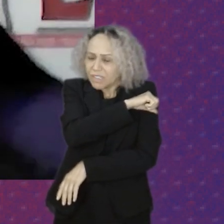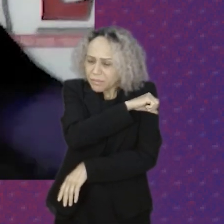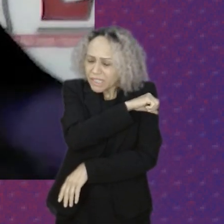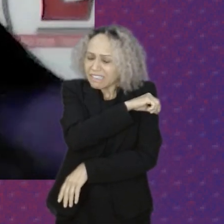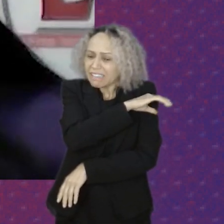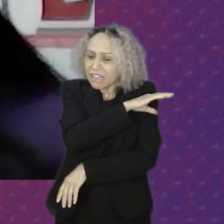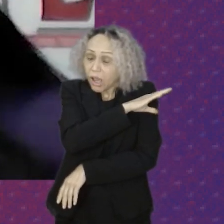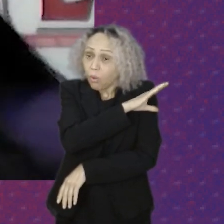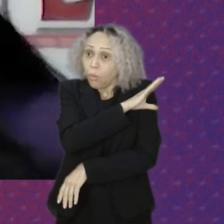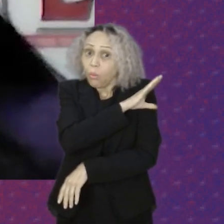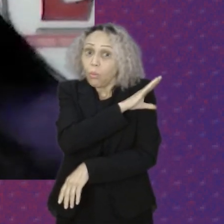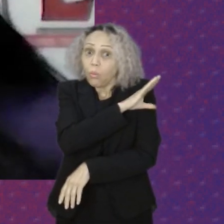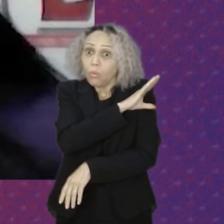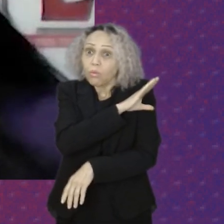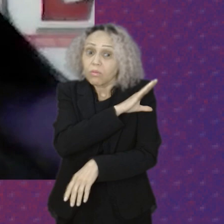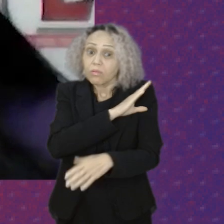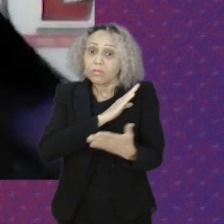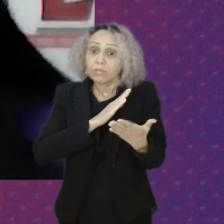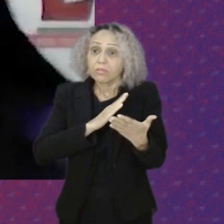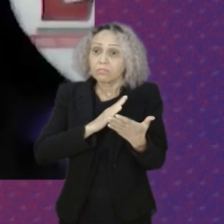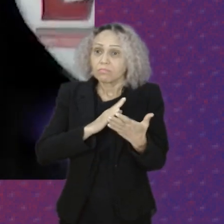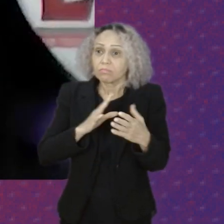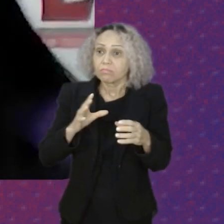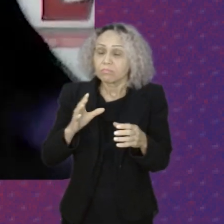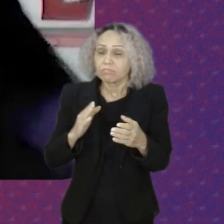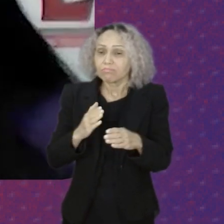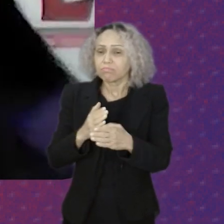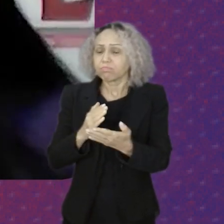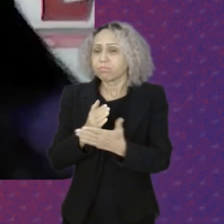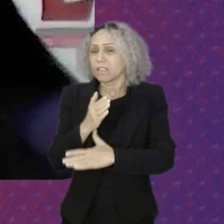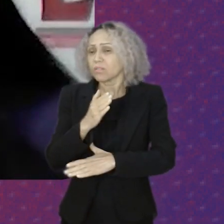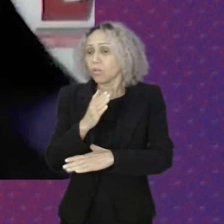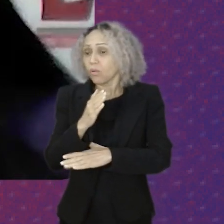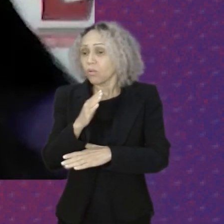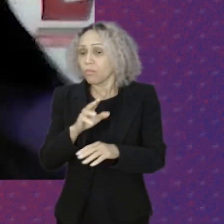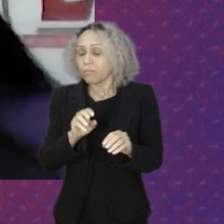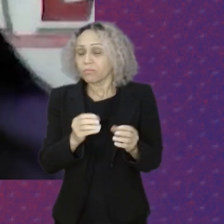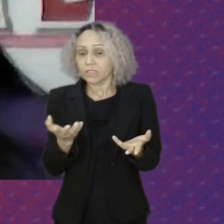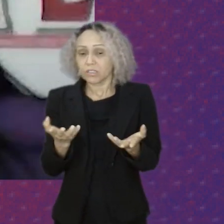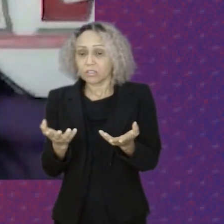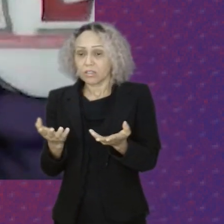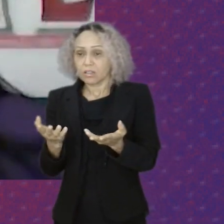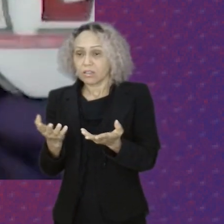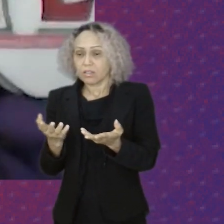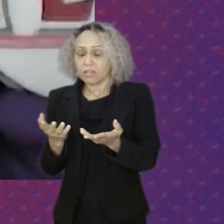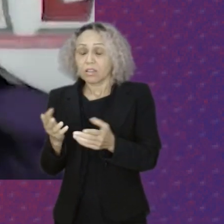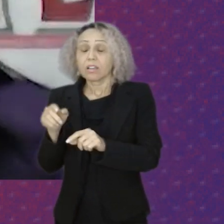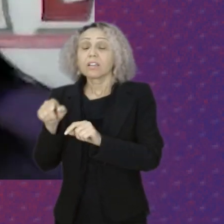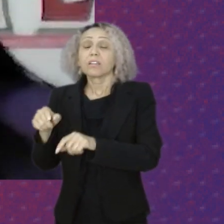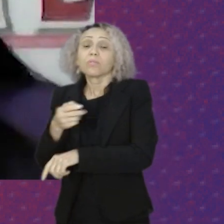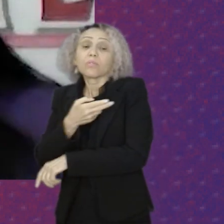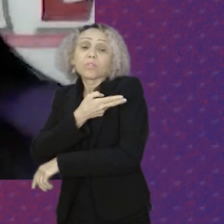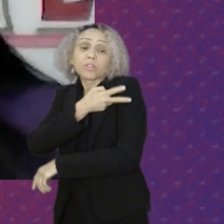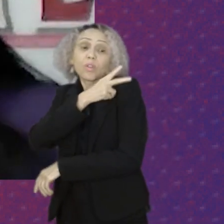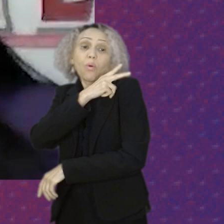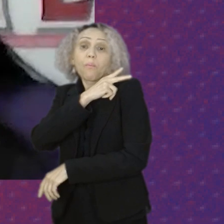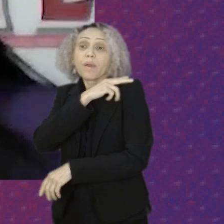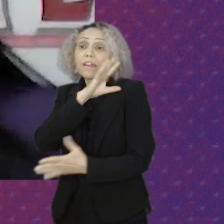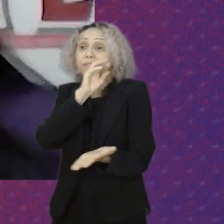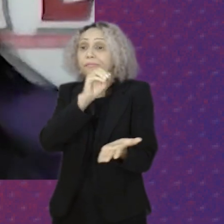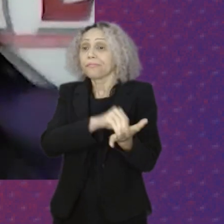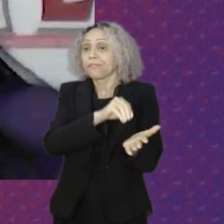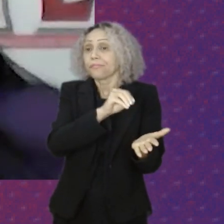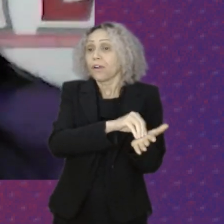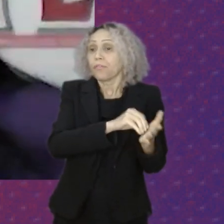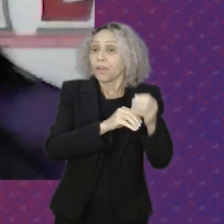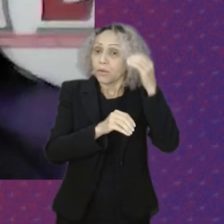campo. E os sujeitos do campo que estavam no ensino médio, para poder chegar à universidade, vai ter